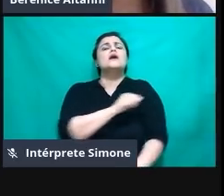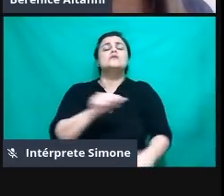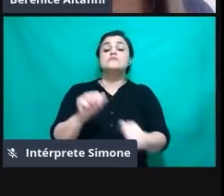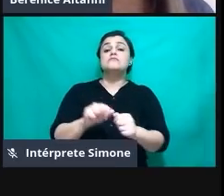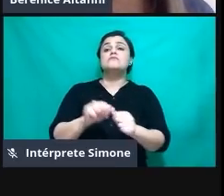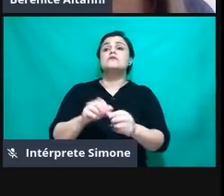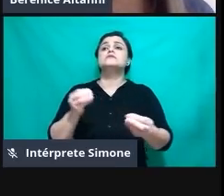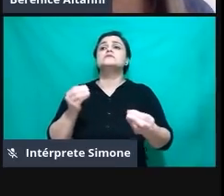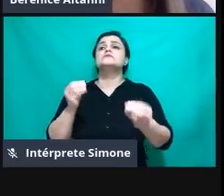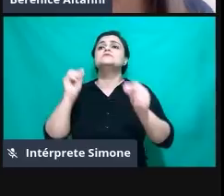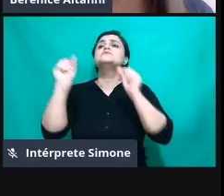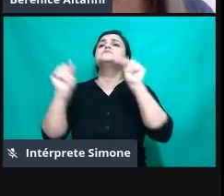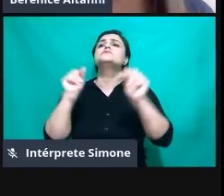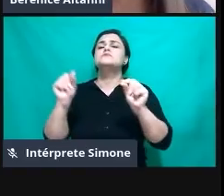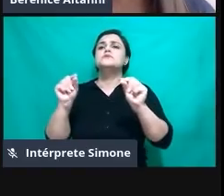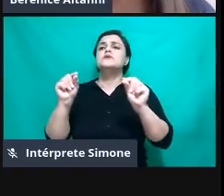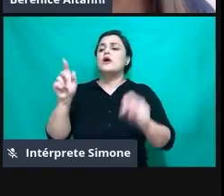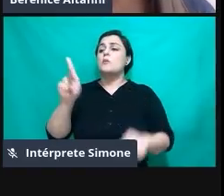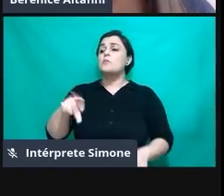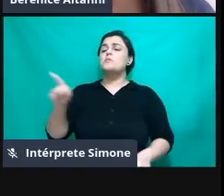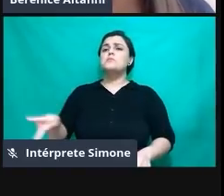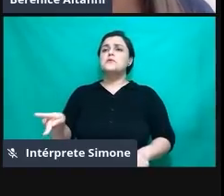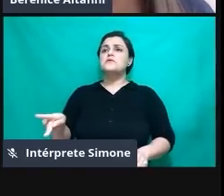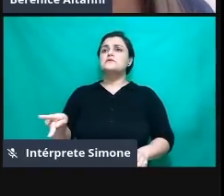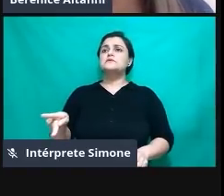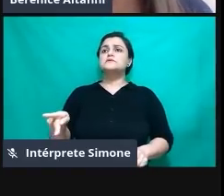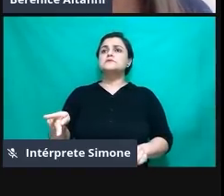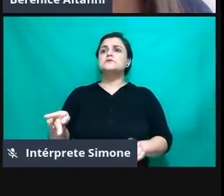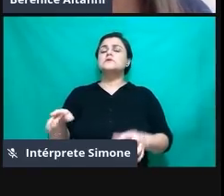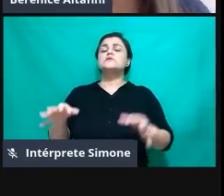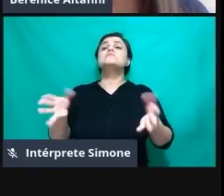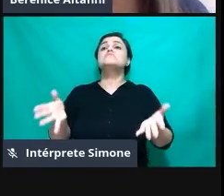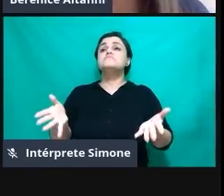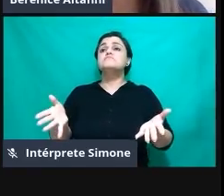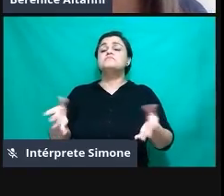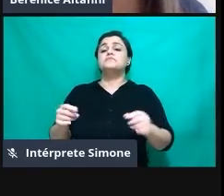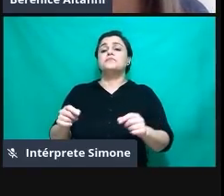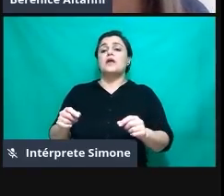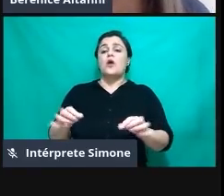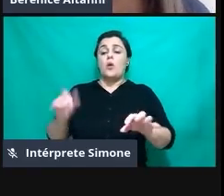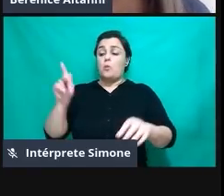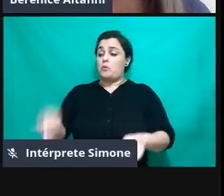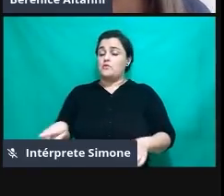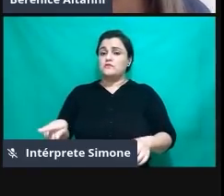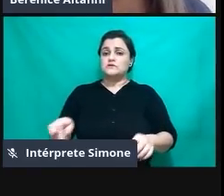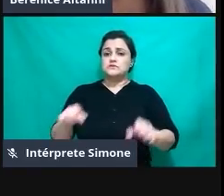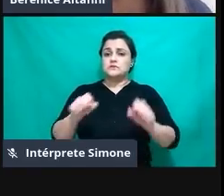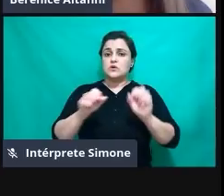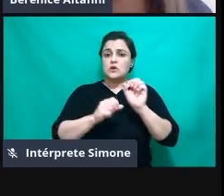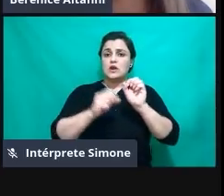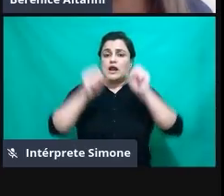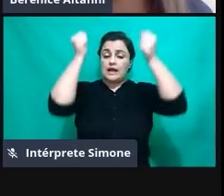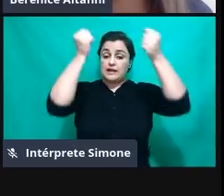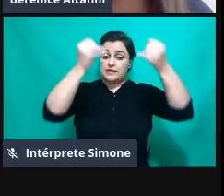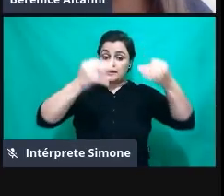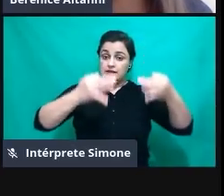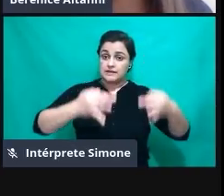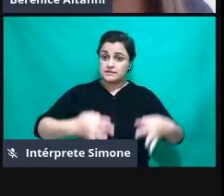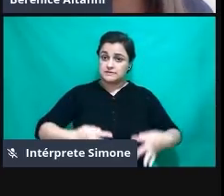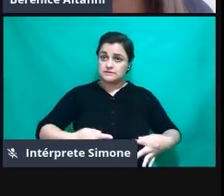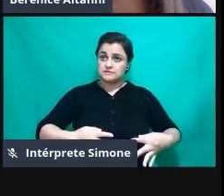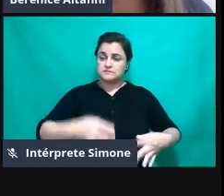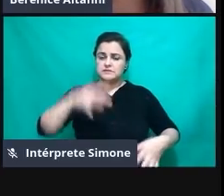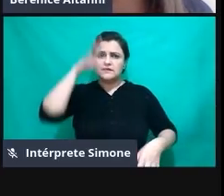professor. Então, nesse contexto, o professor, ele orienta a aprendizagem do aluno, o aluno participa ativamente dessas